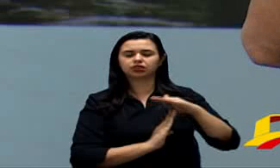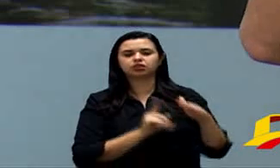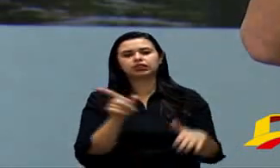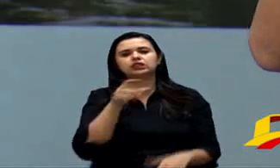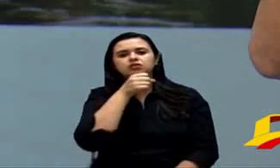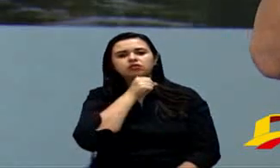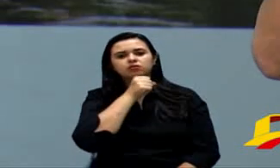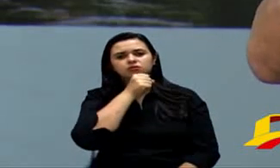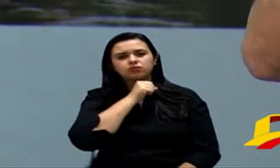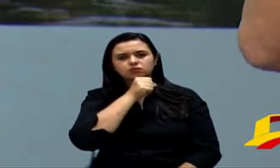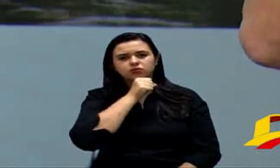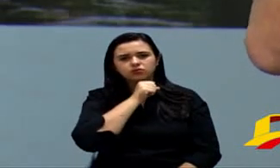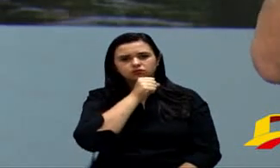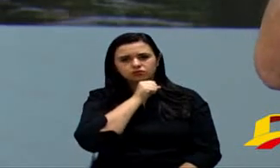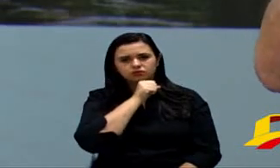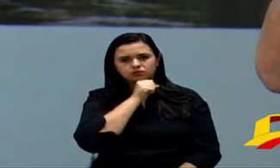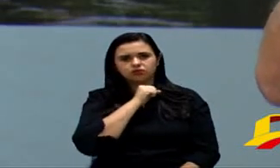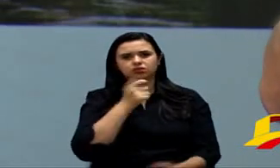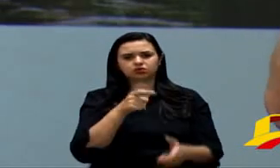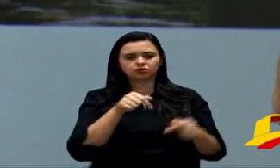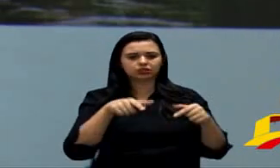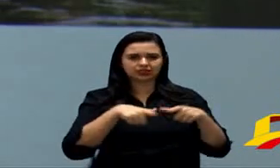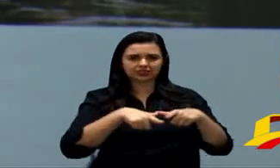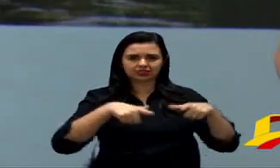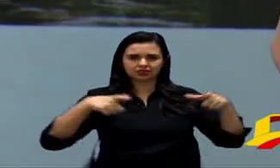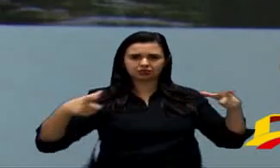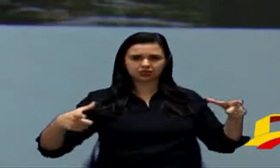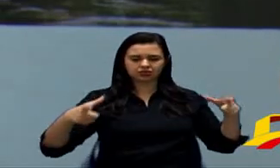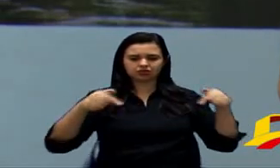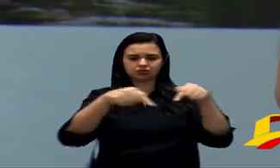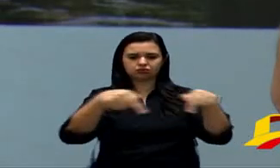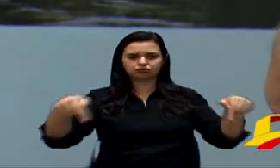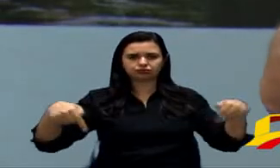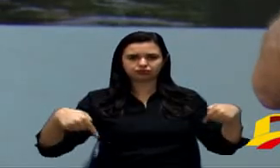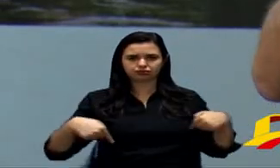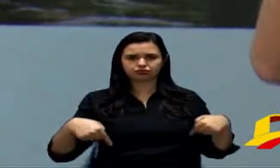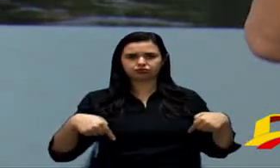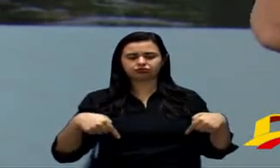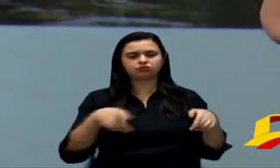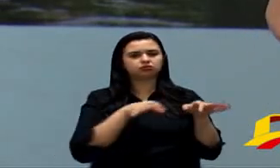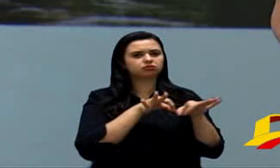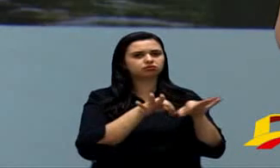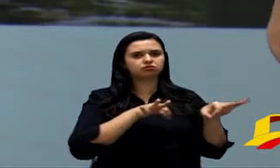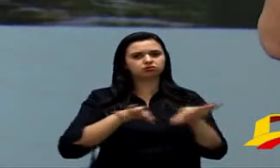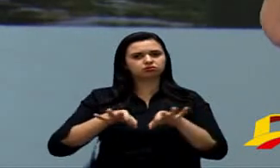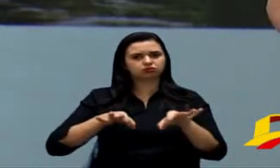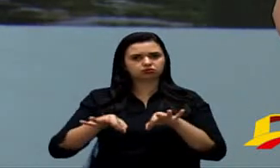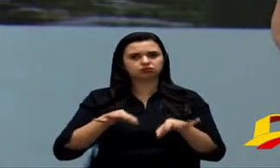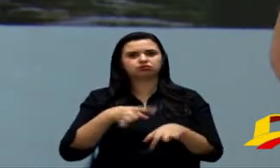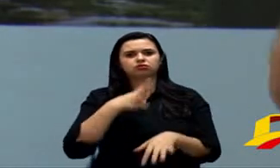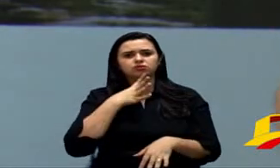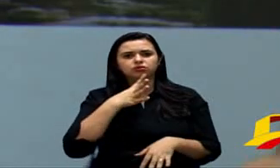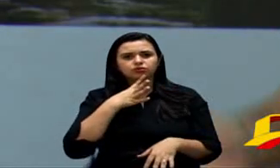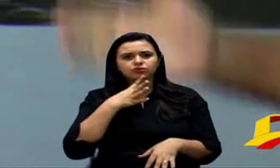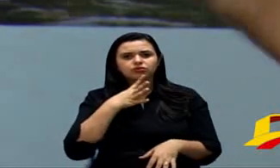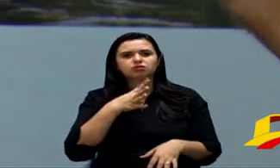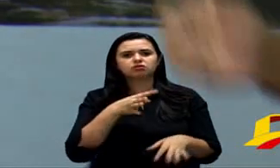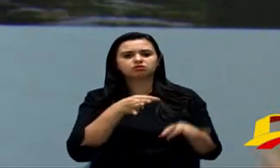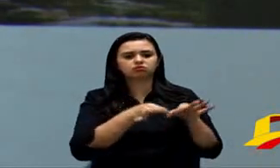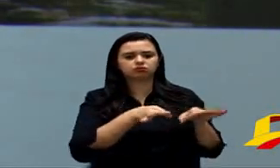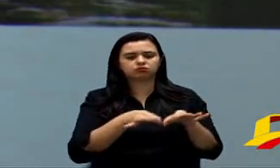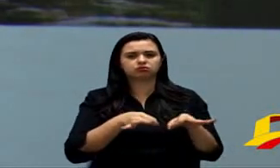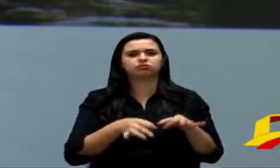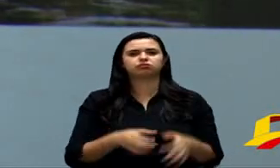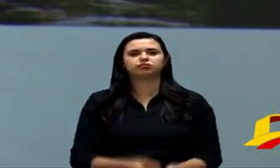idosos. Então, não é uma questão de espaço, é uma questão de manejo, é uma questão de conhecimento técnico.